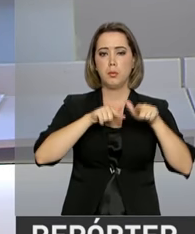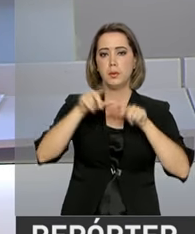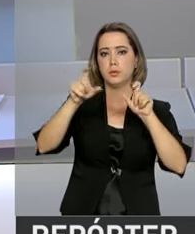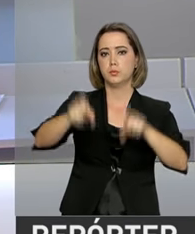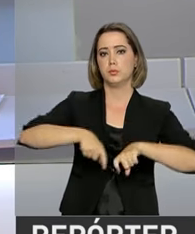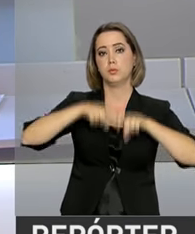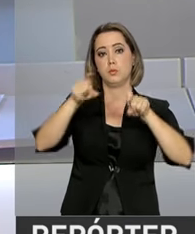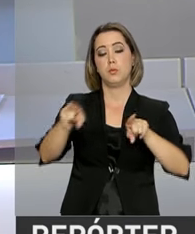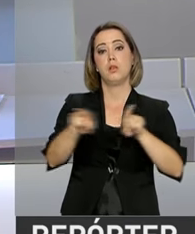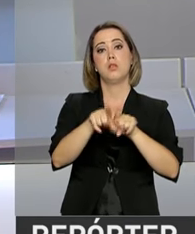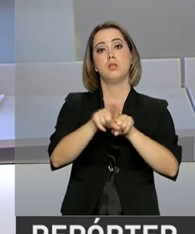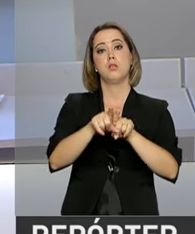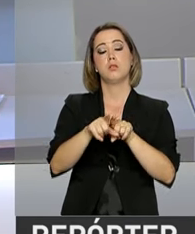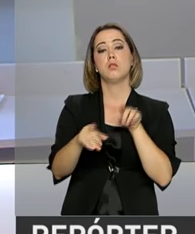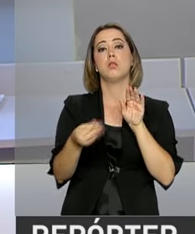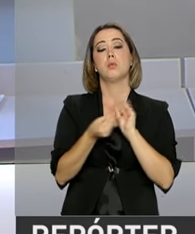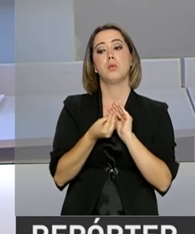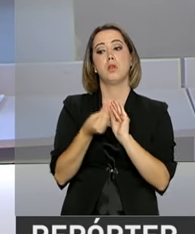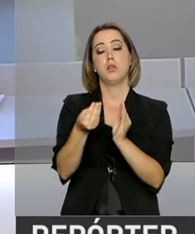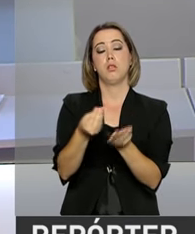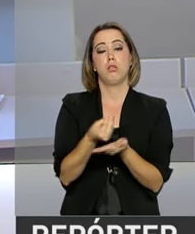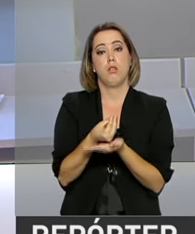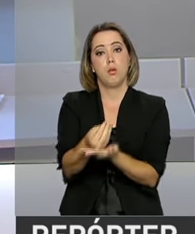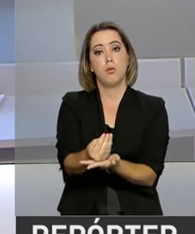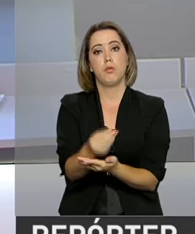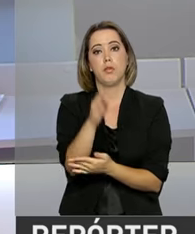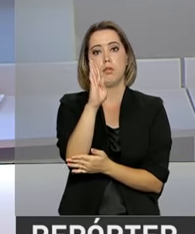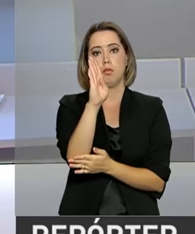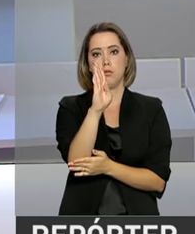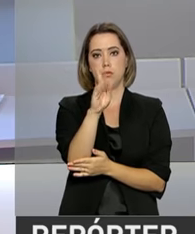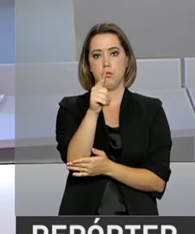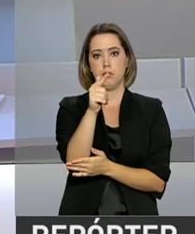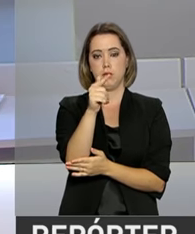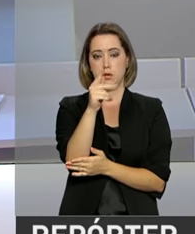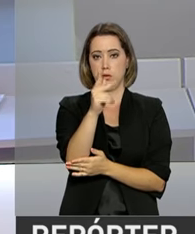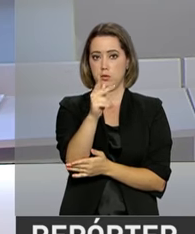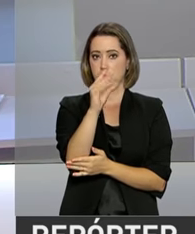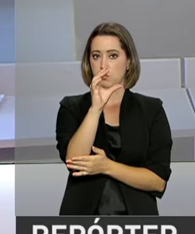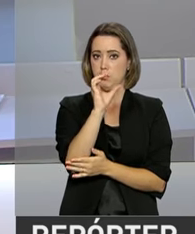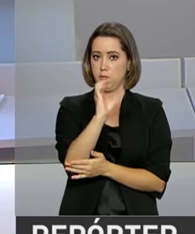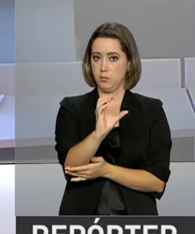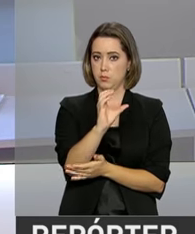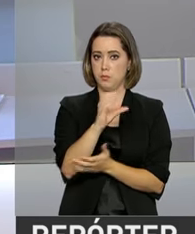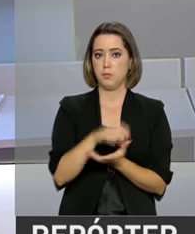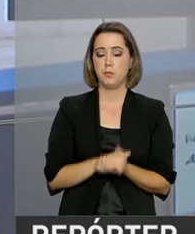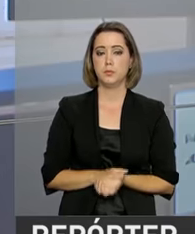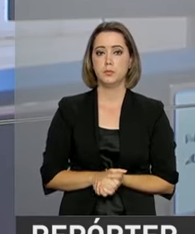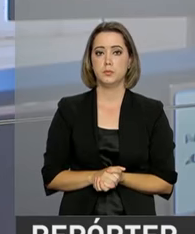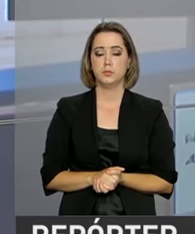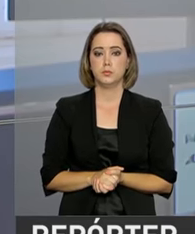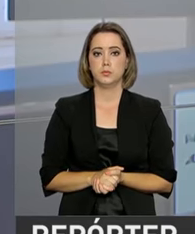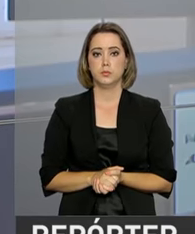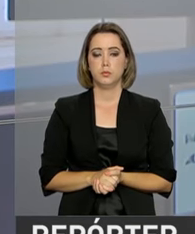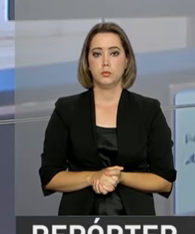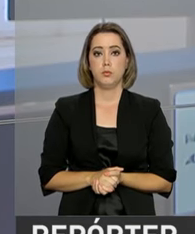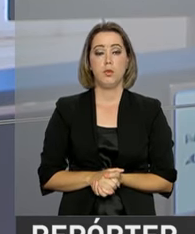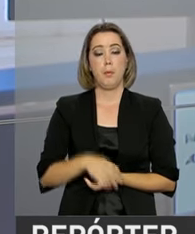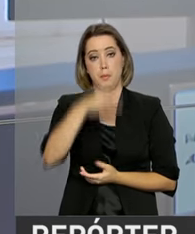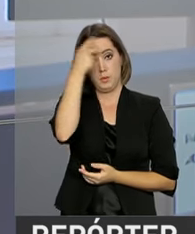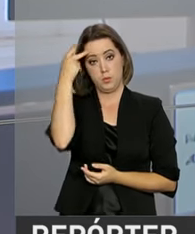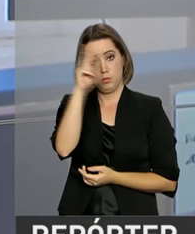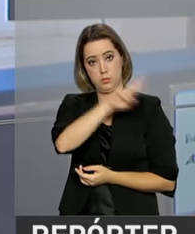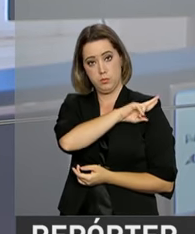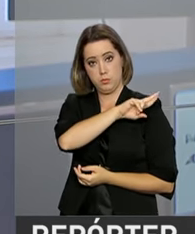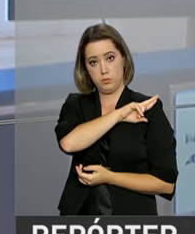rurais e nas regras de concessão do benefício de prestação continuada o BPC o relator da